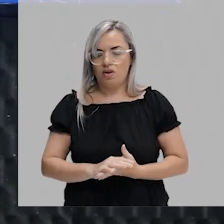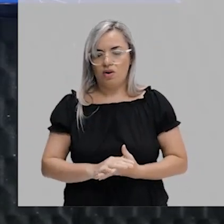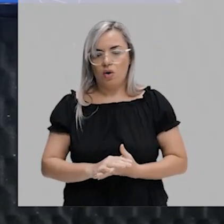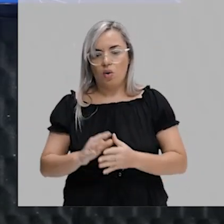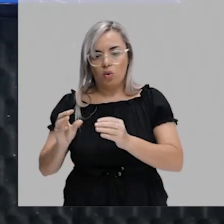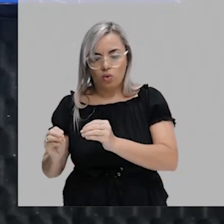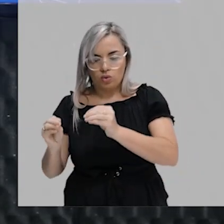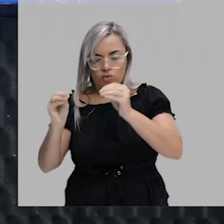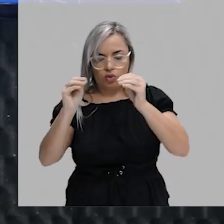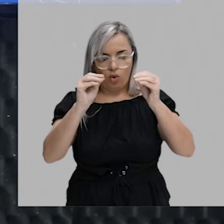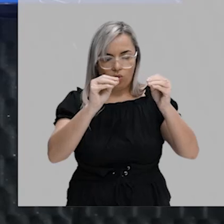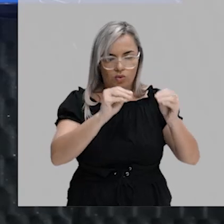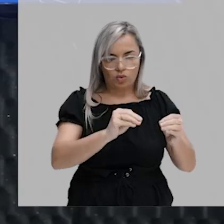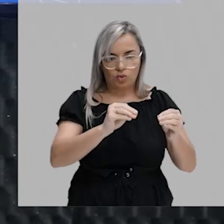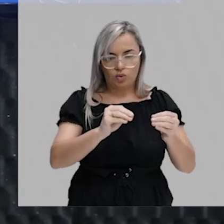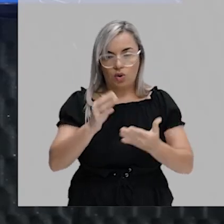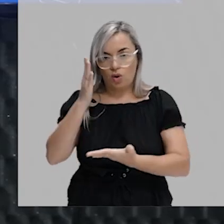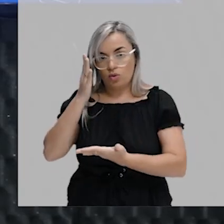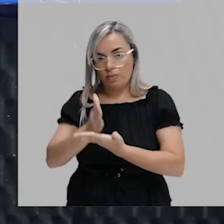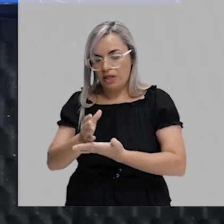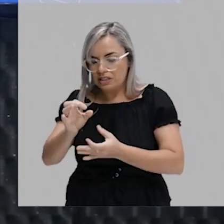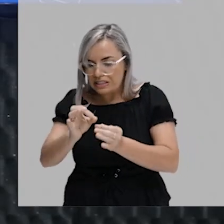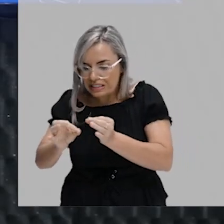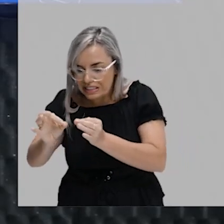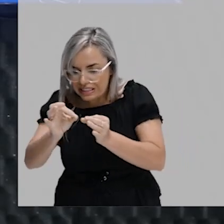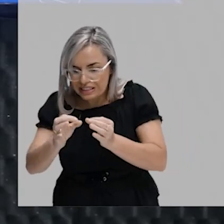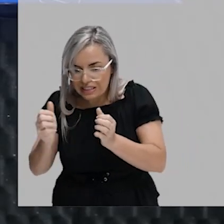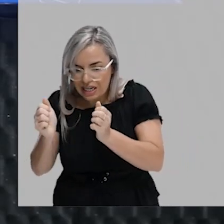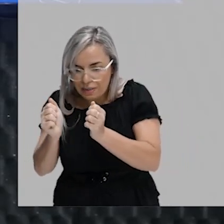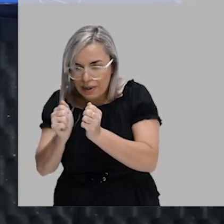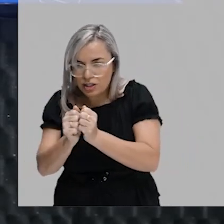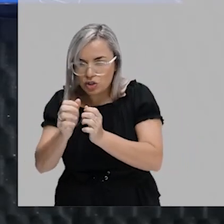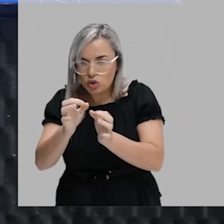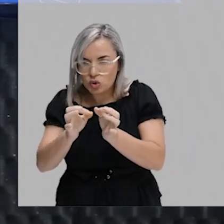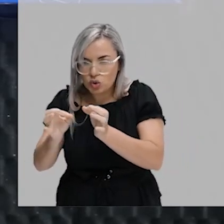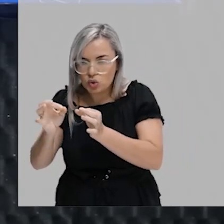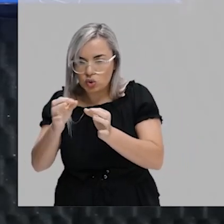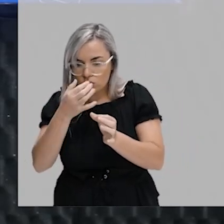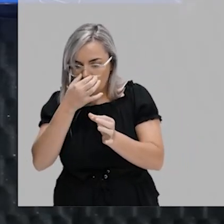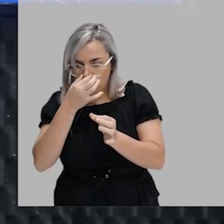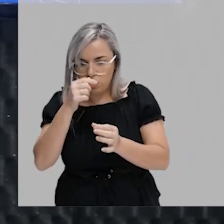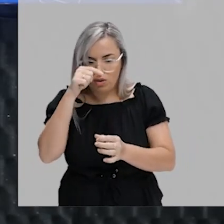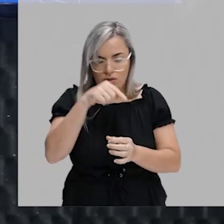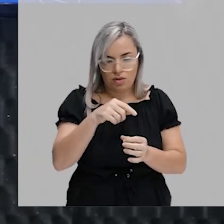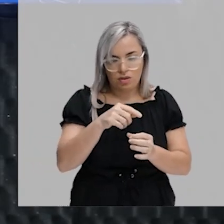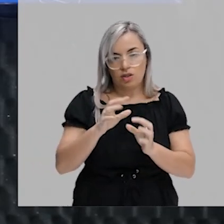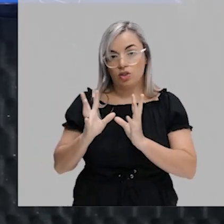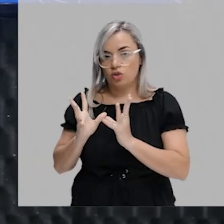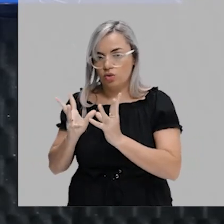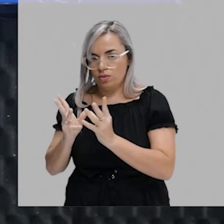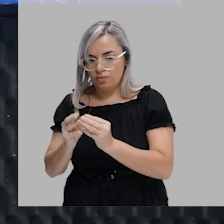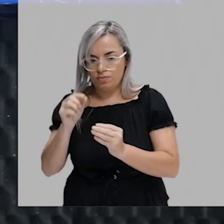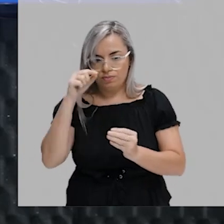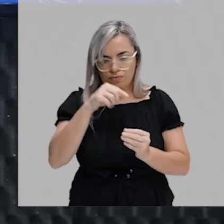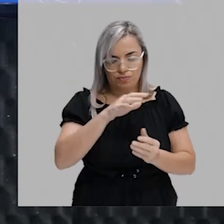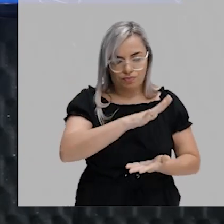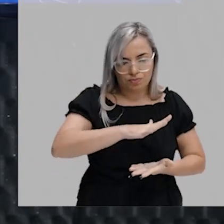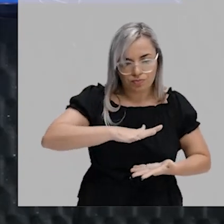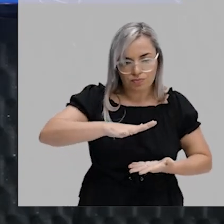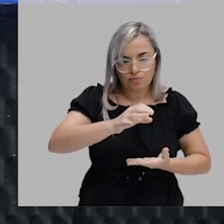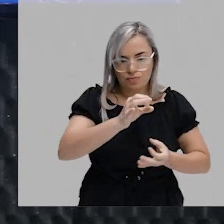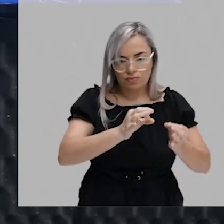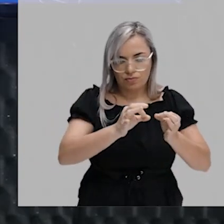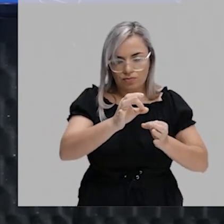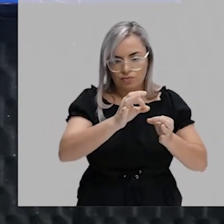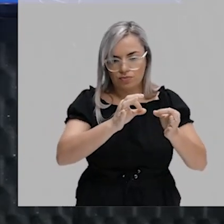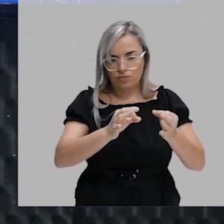pessoal? Só que essa membrana não permite que isso aconteça. Sabe aquele ditado que diz assim, se Maomé